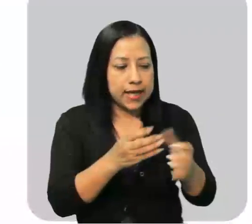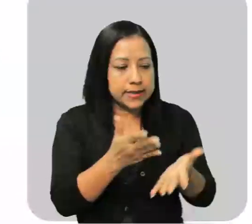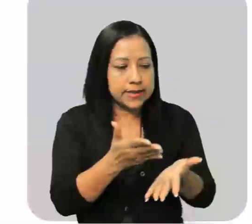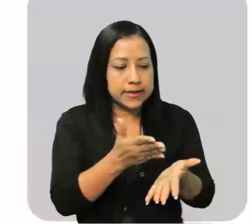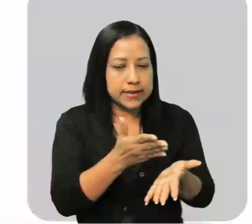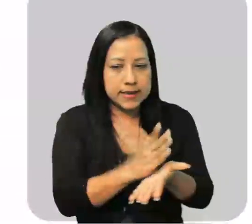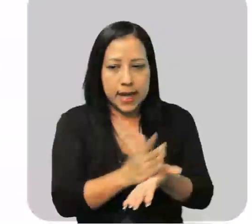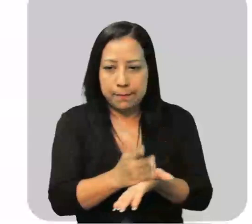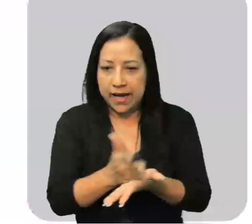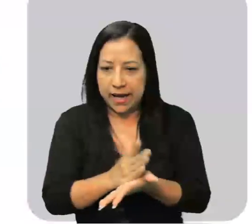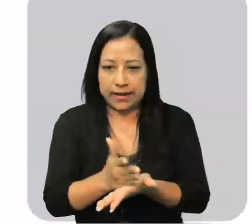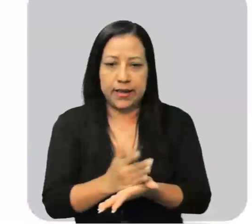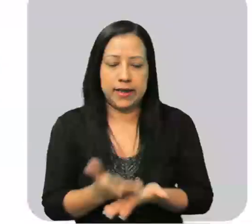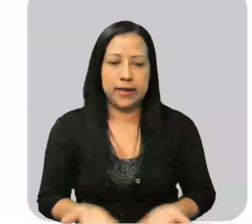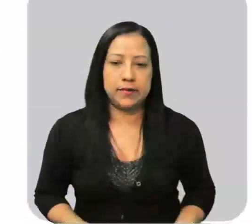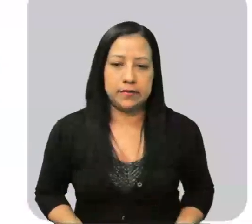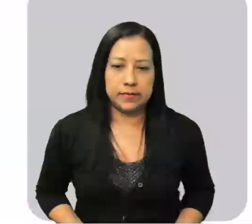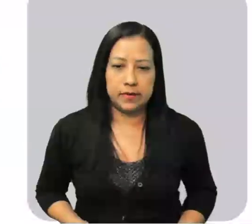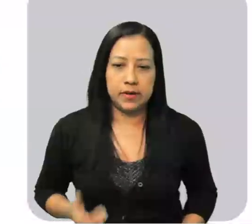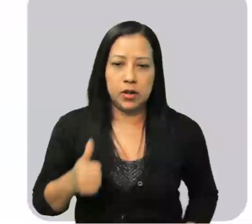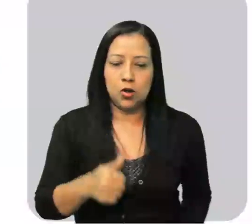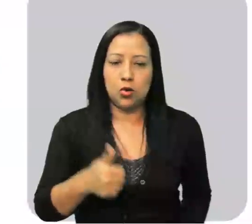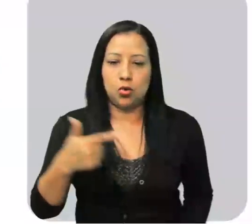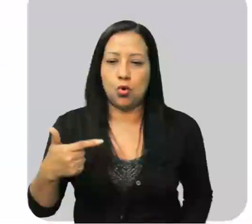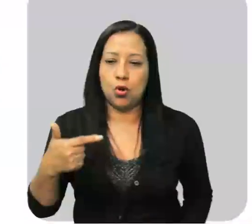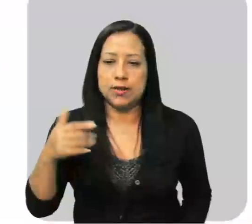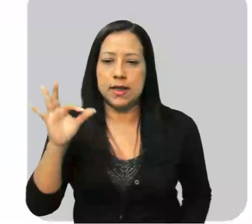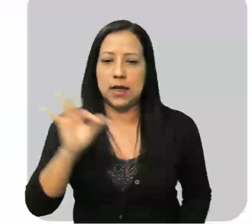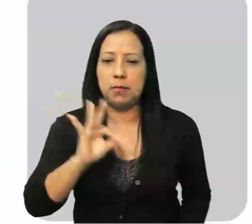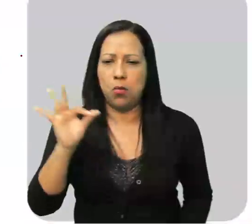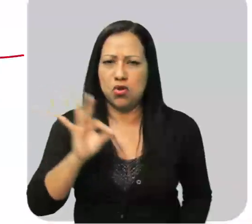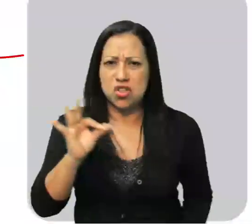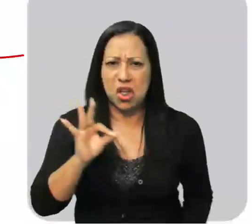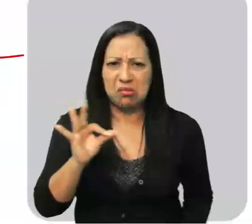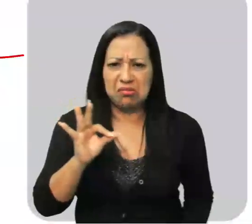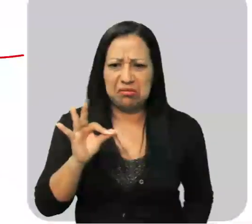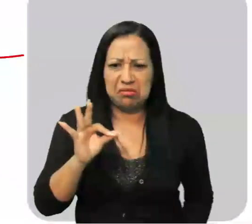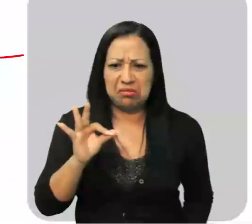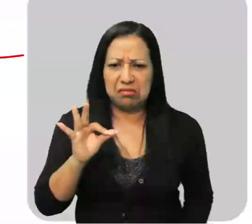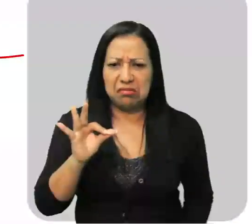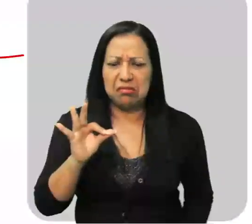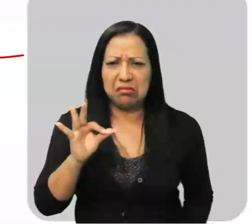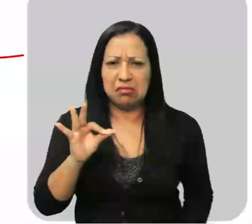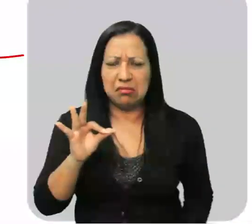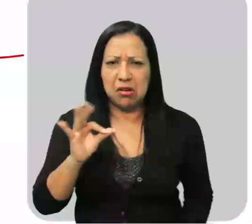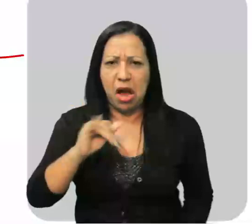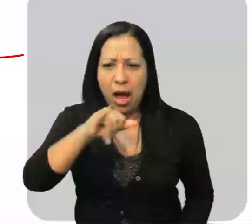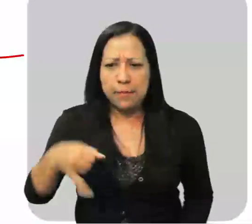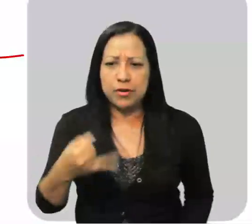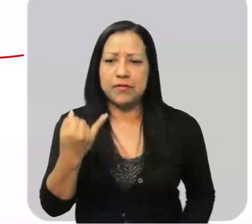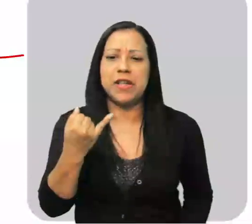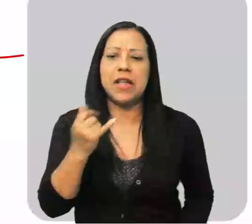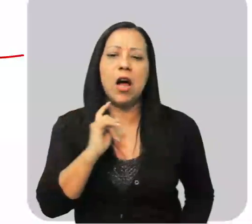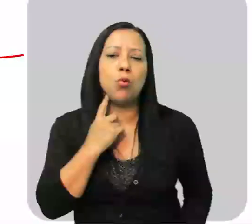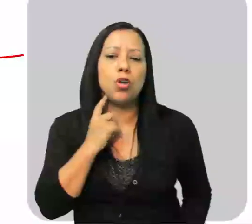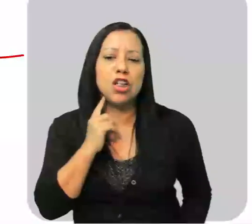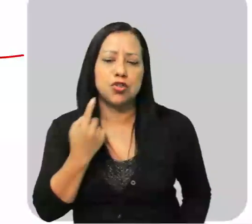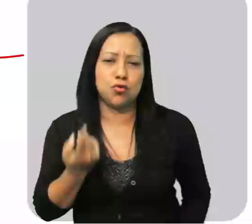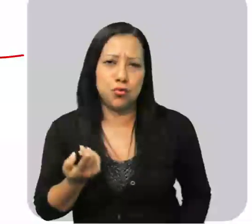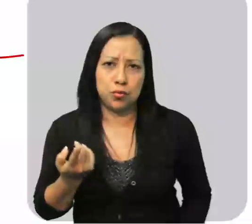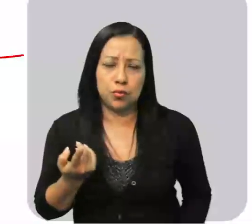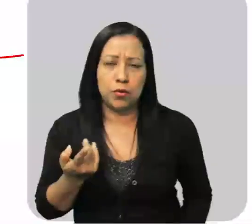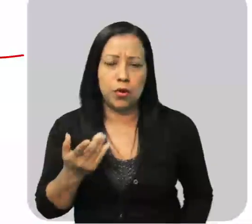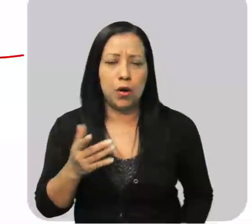coleta seletiva. Apenas 12% de todo esse lixo é reciclado. Professor,